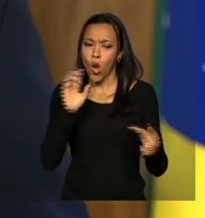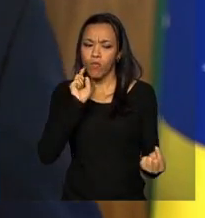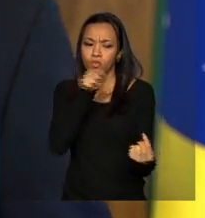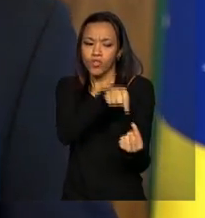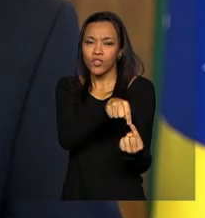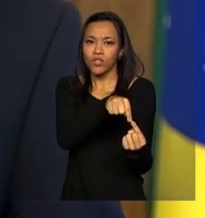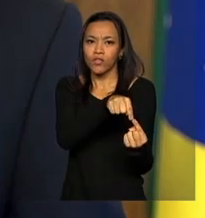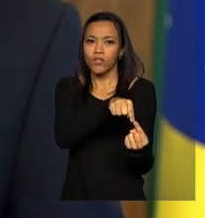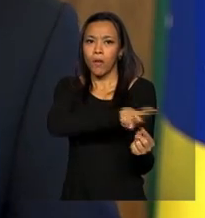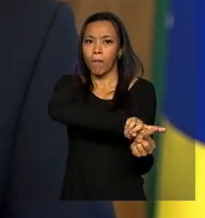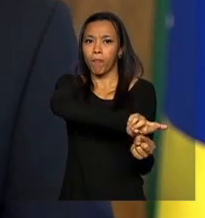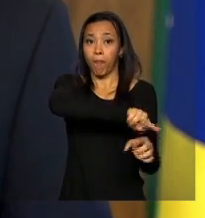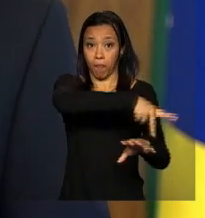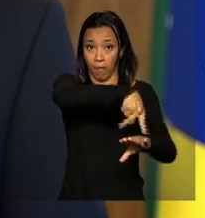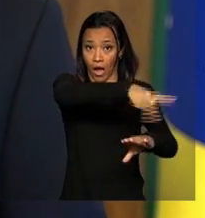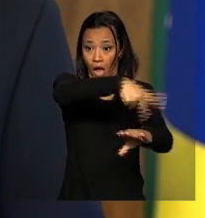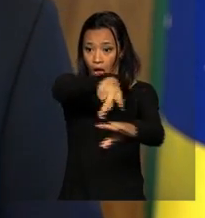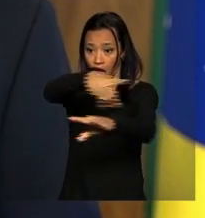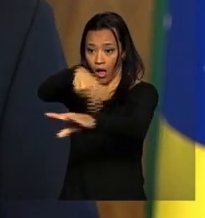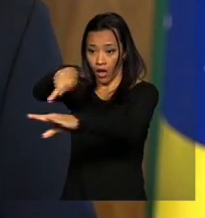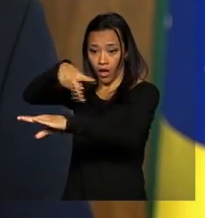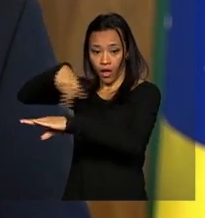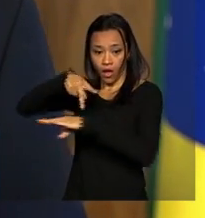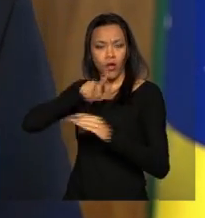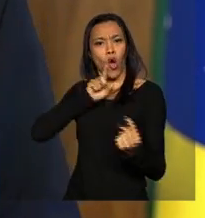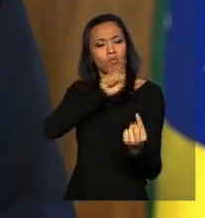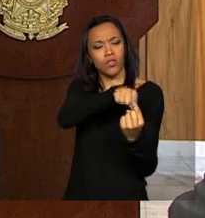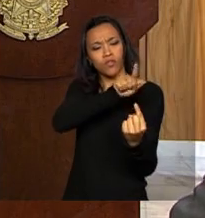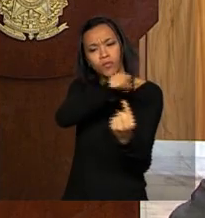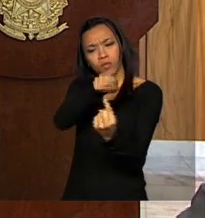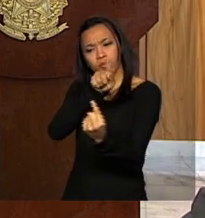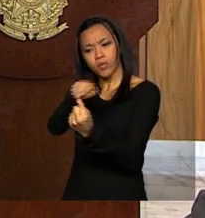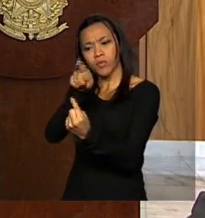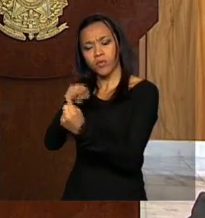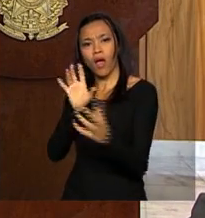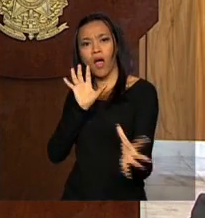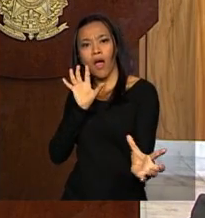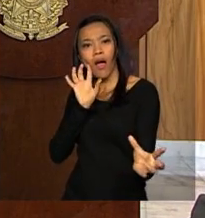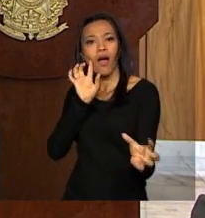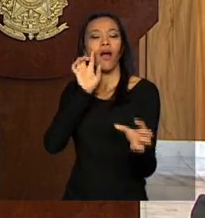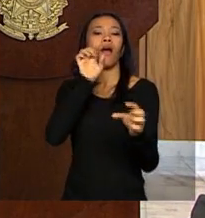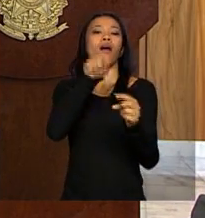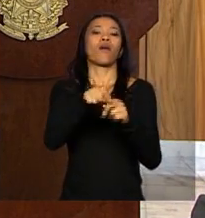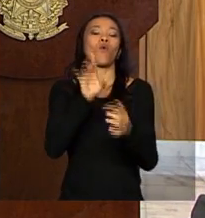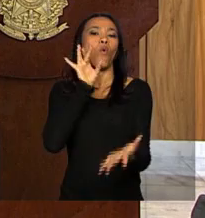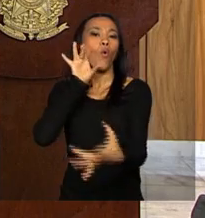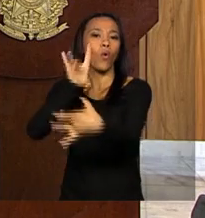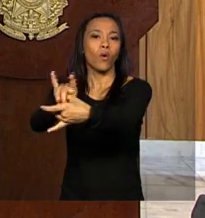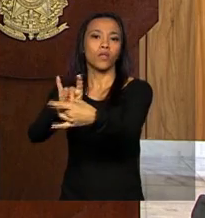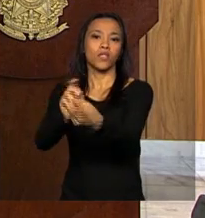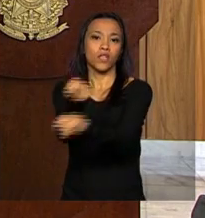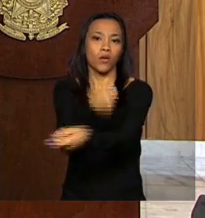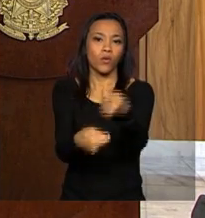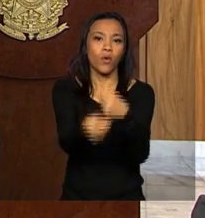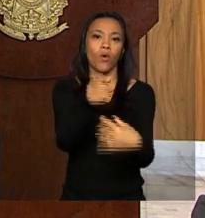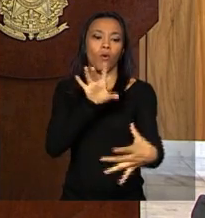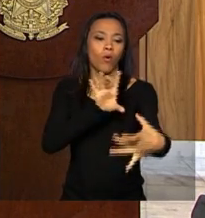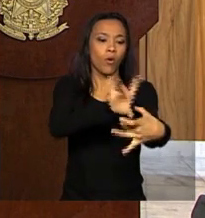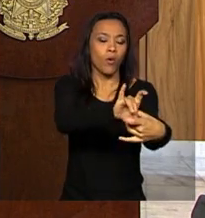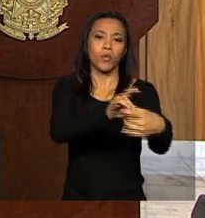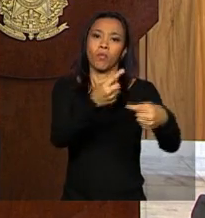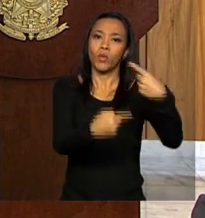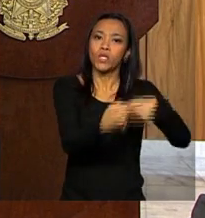como a senhora dizia, senhora presidenta, com as realidades políticas e econômicas do momento e com